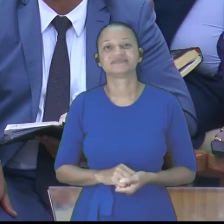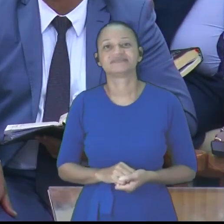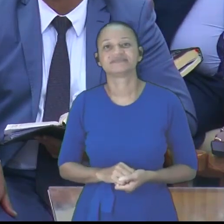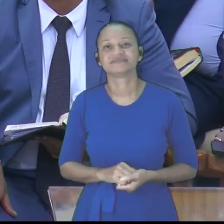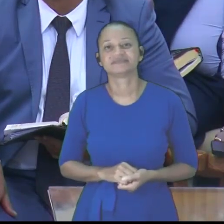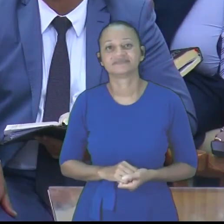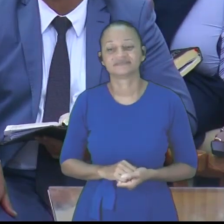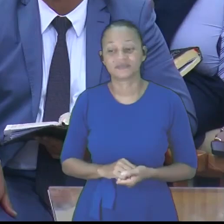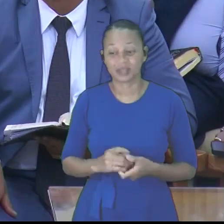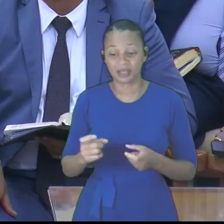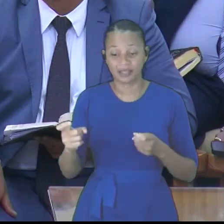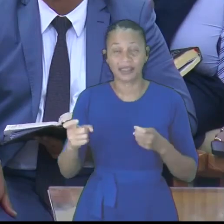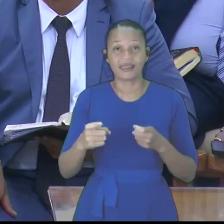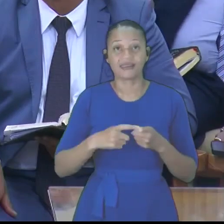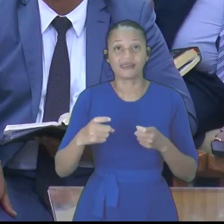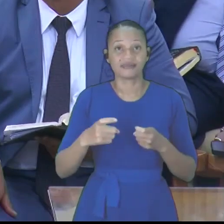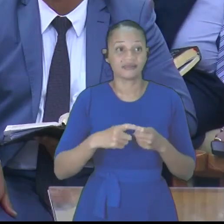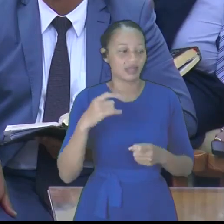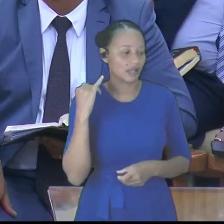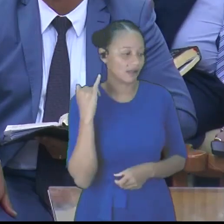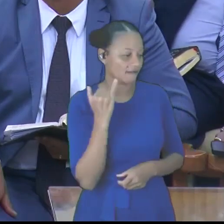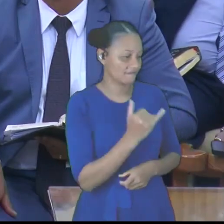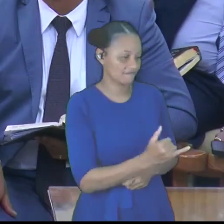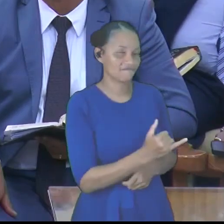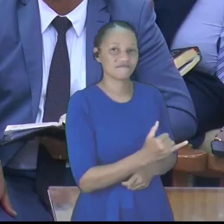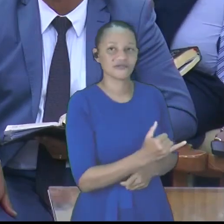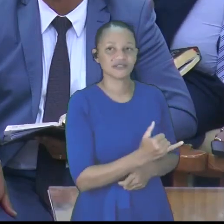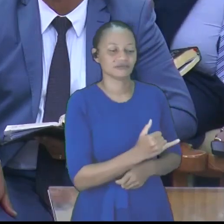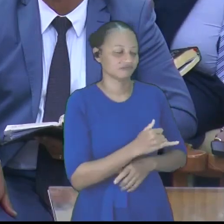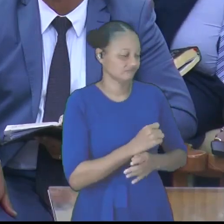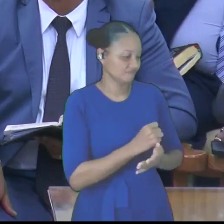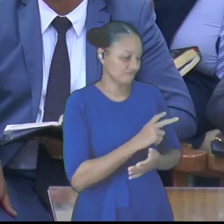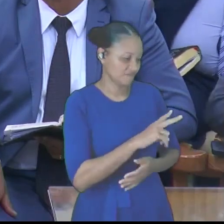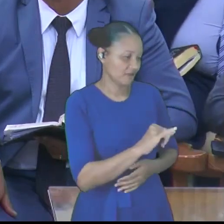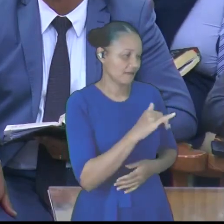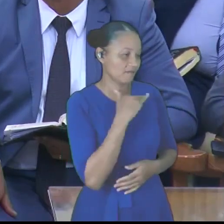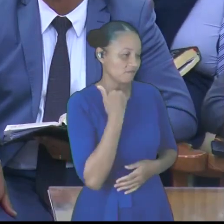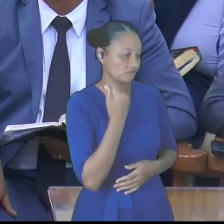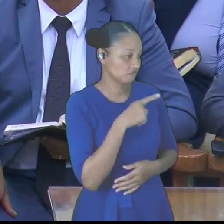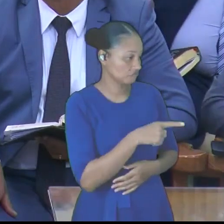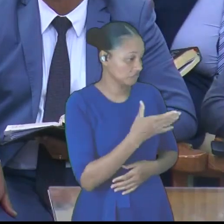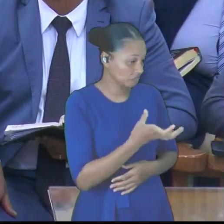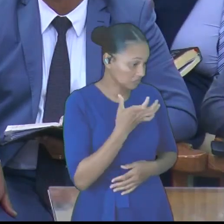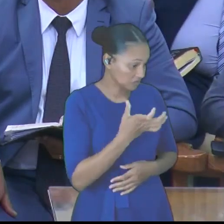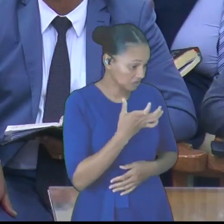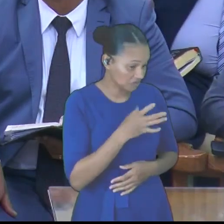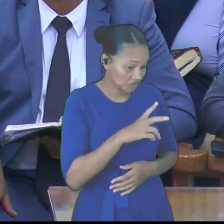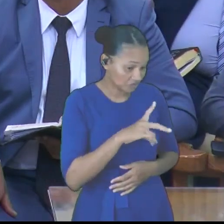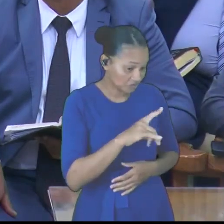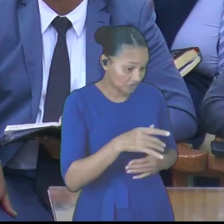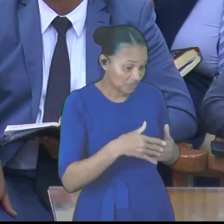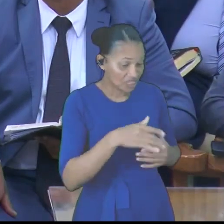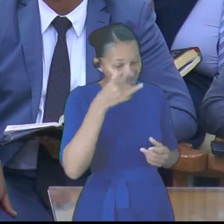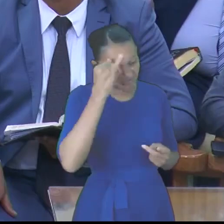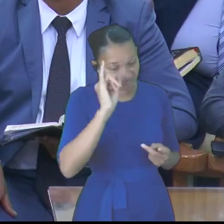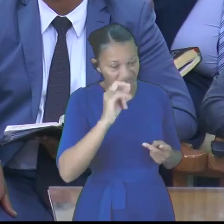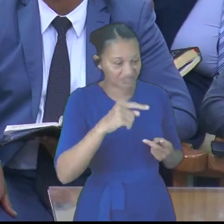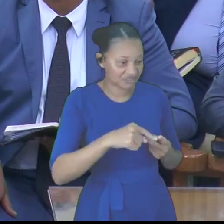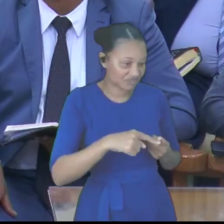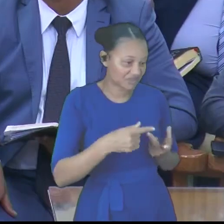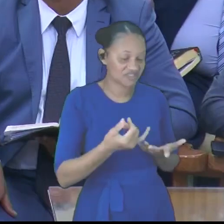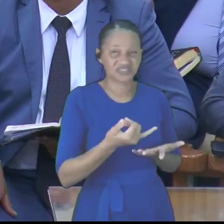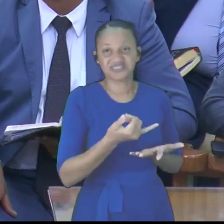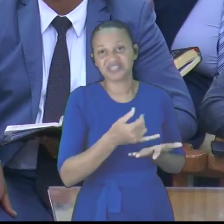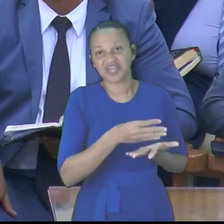O médico tinha desenganado. Glória a Deus. E disse: se você quiser viver mais uns dias, evite isso, evite